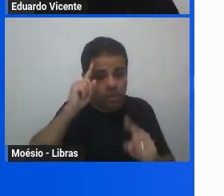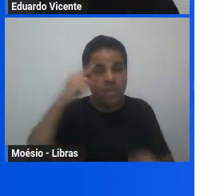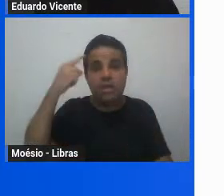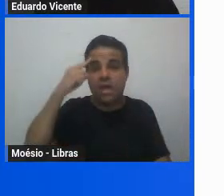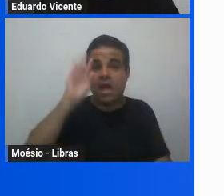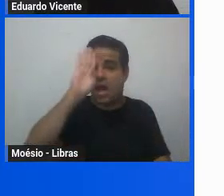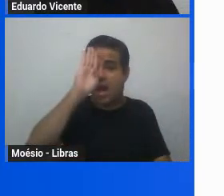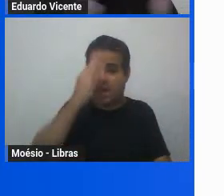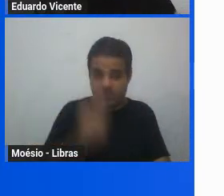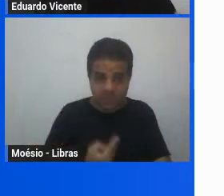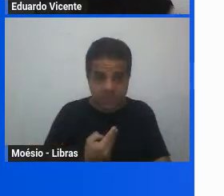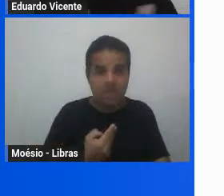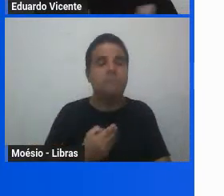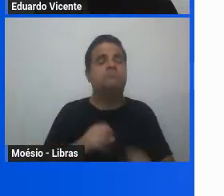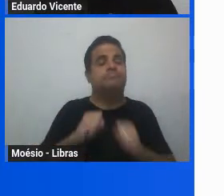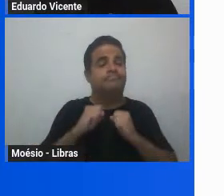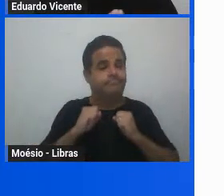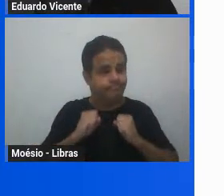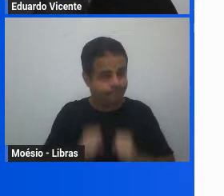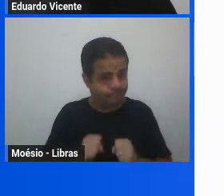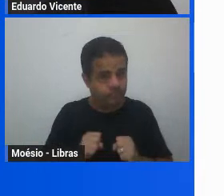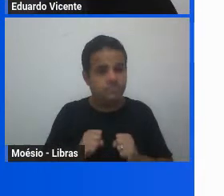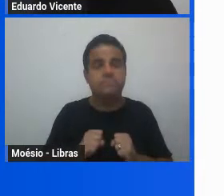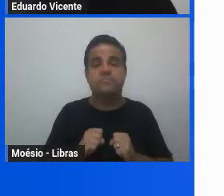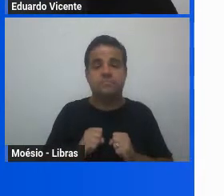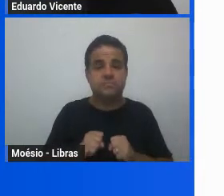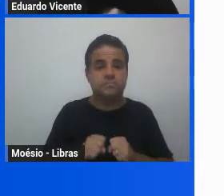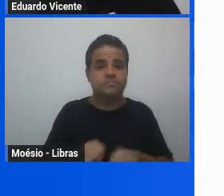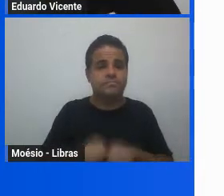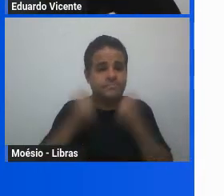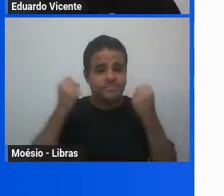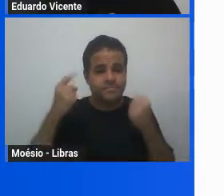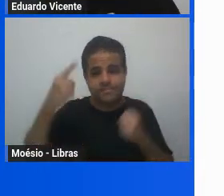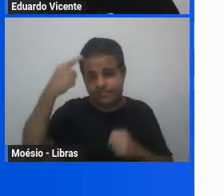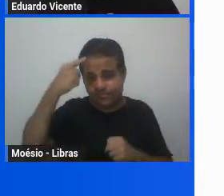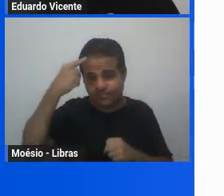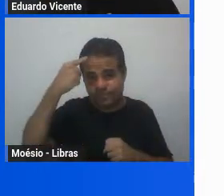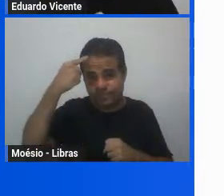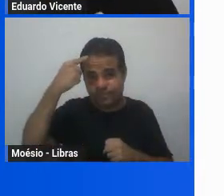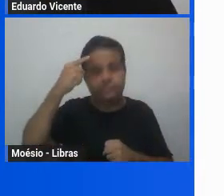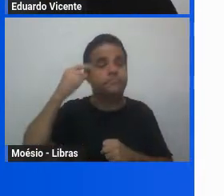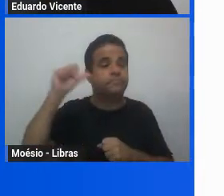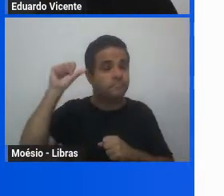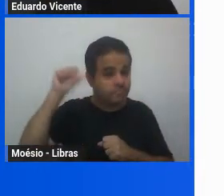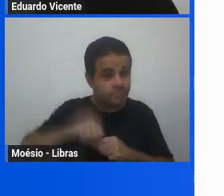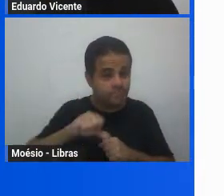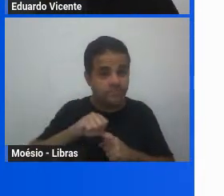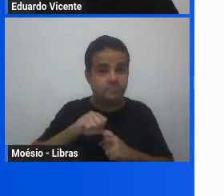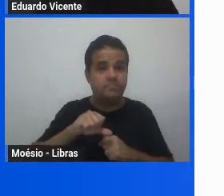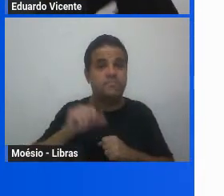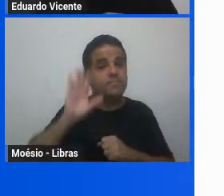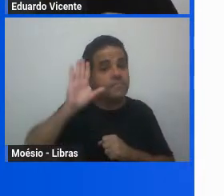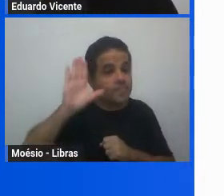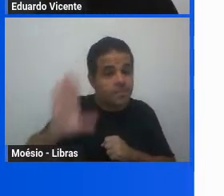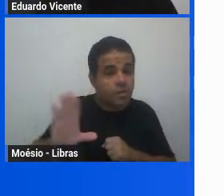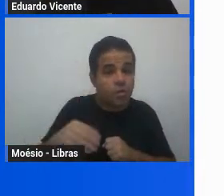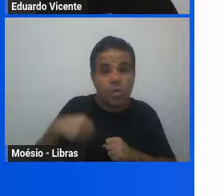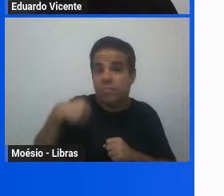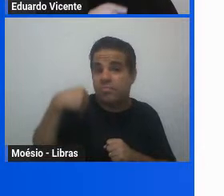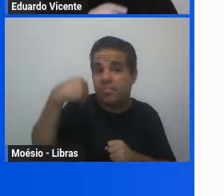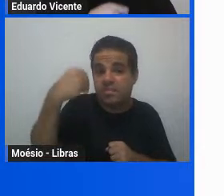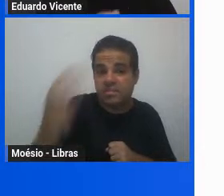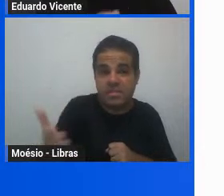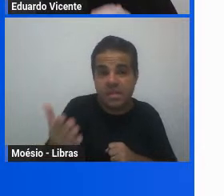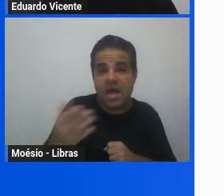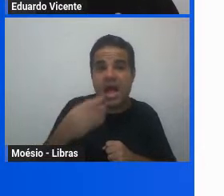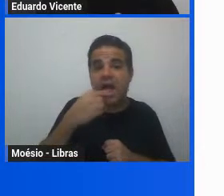encefálico, AVC, né? Romper uma veinha no encéfalo é grande. Então, eu não posso sair